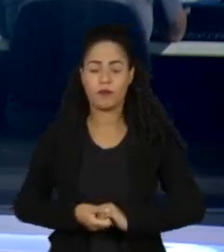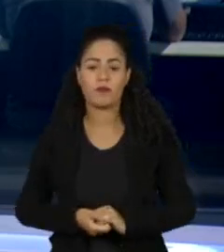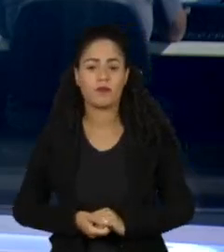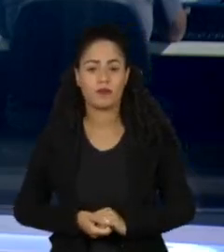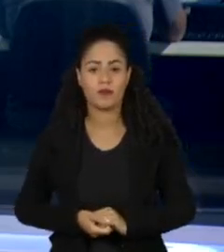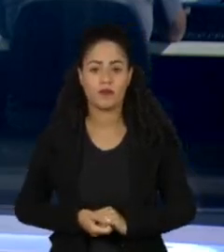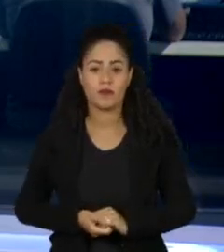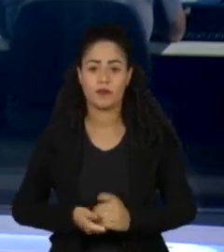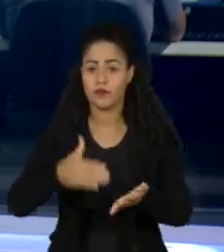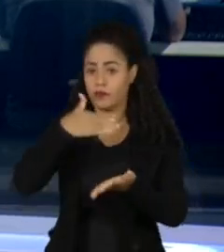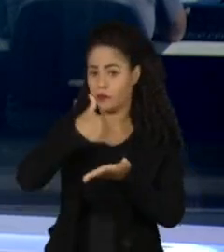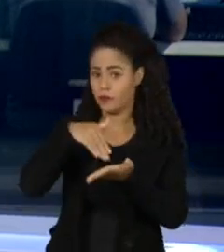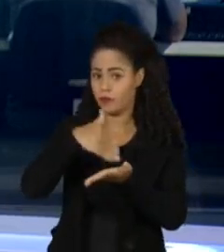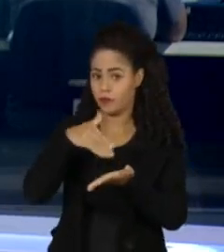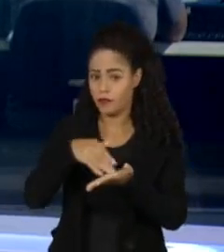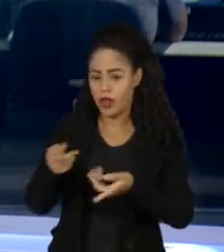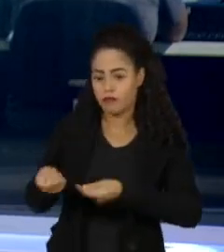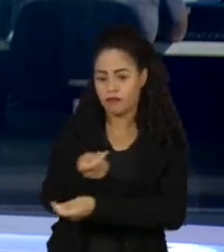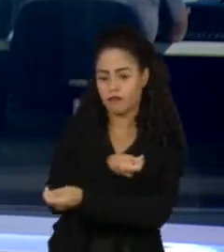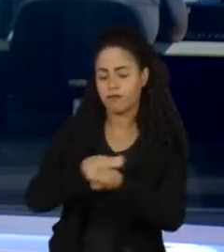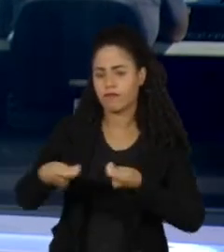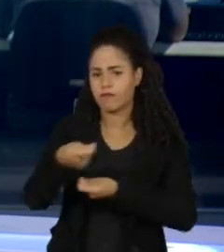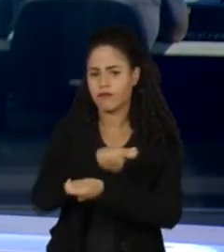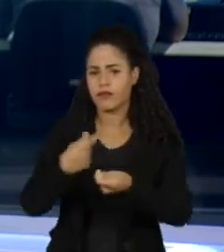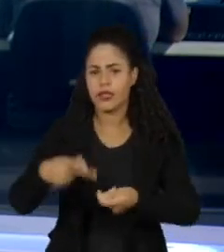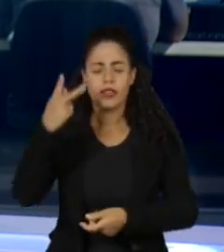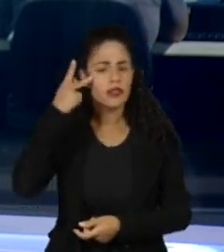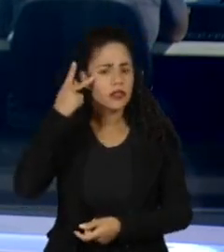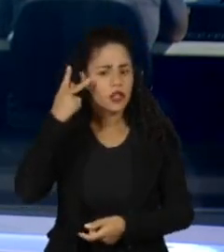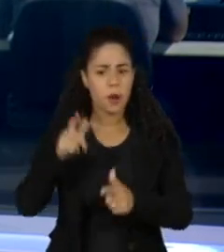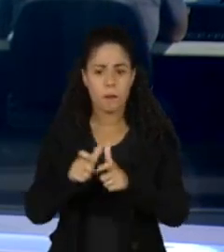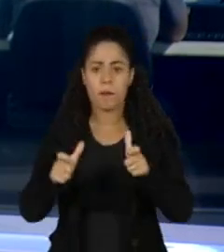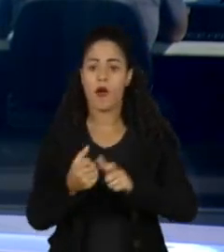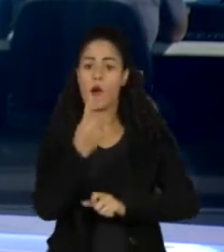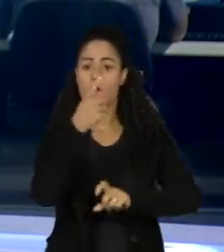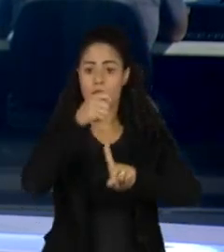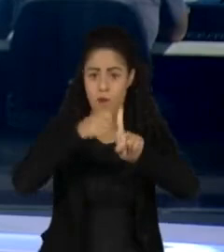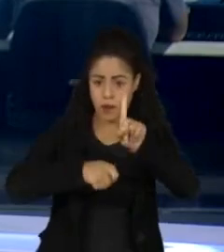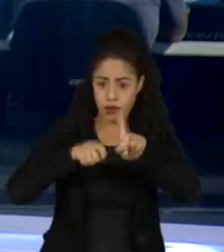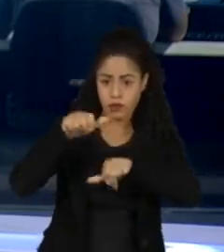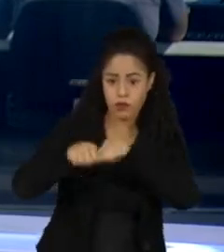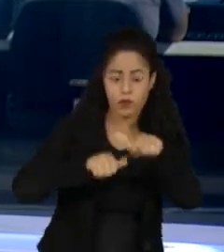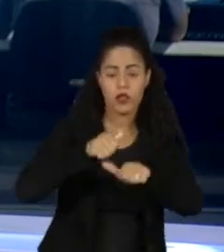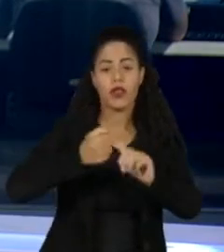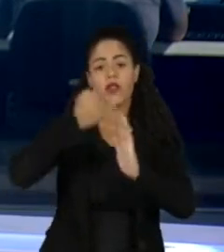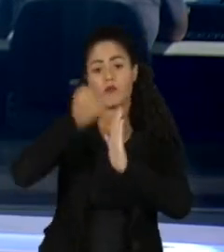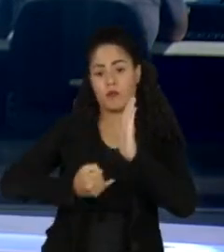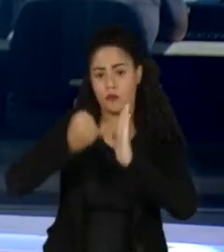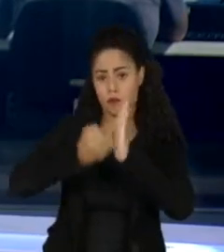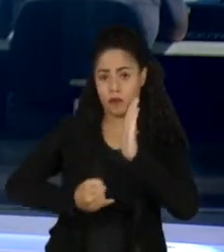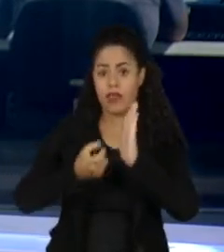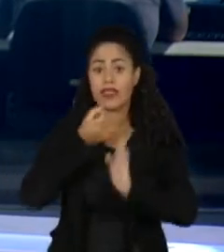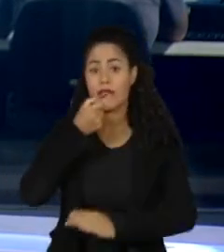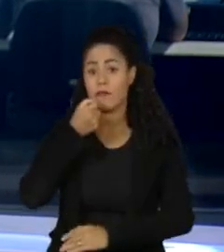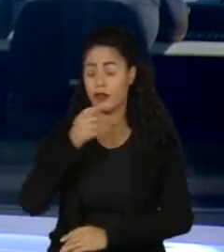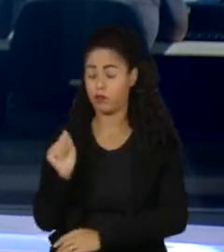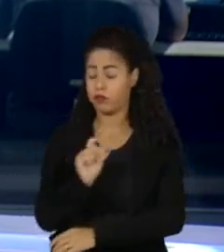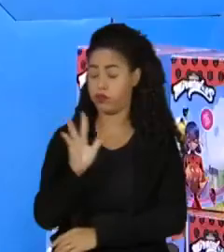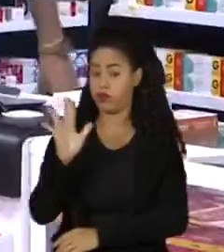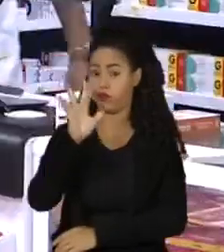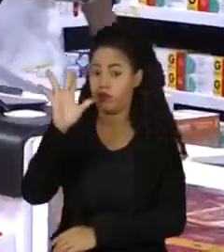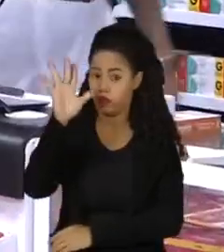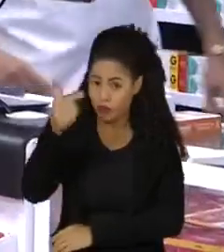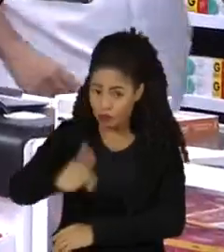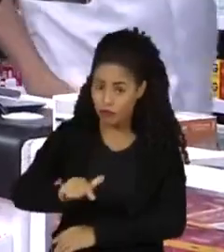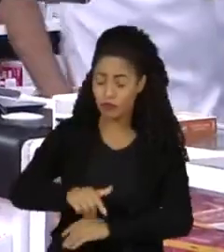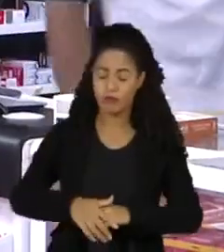a secretaria da fazenda e planejamento de São Paulo prorrogou em um mês a mudança no imposto que vai deixar os remédios mais caros